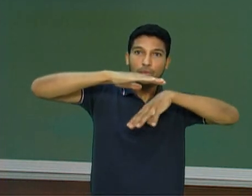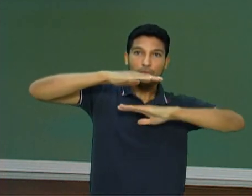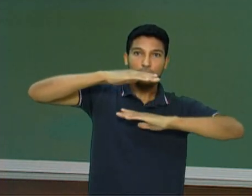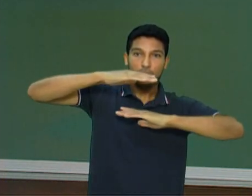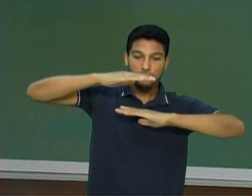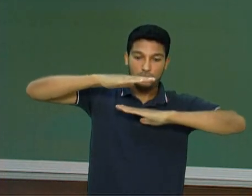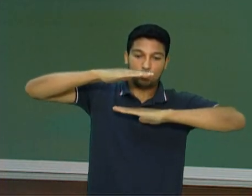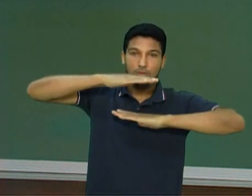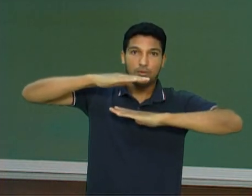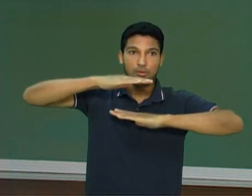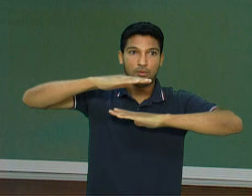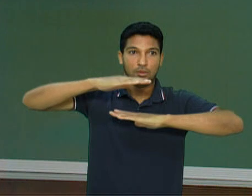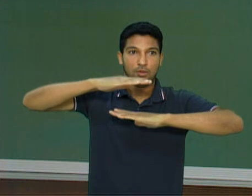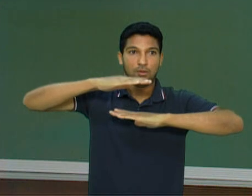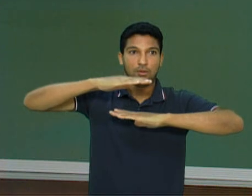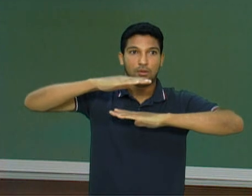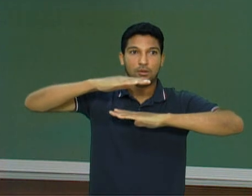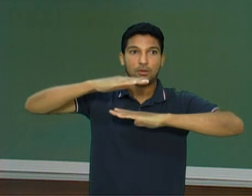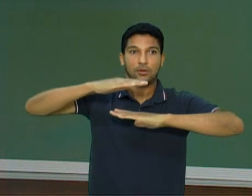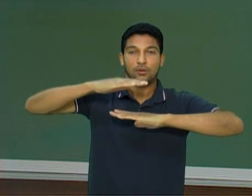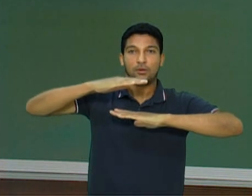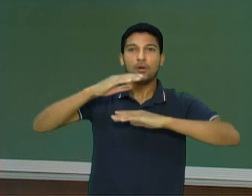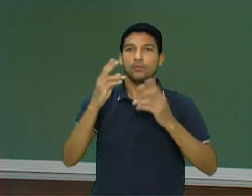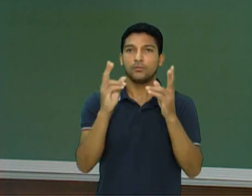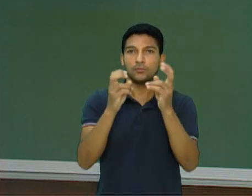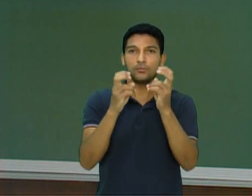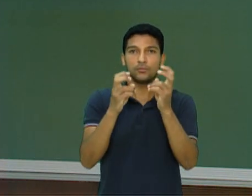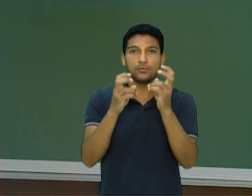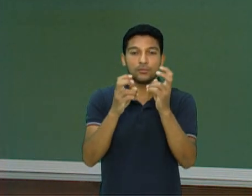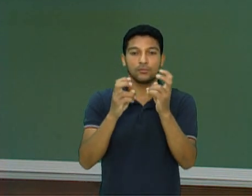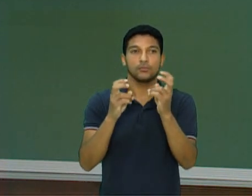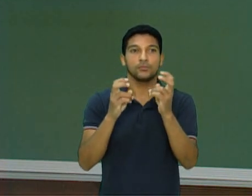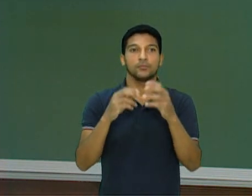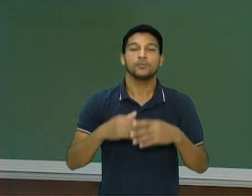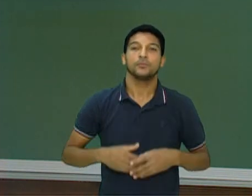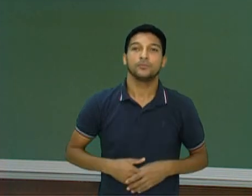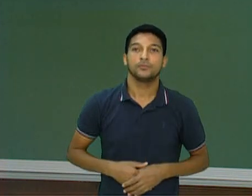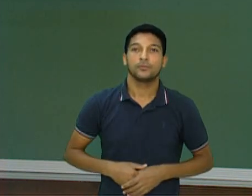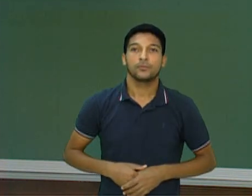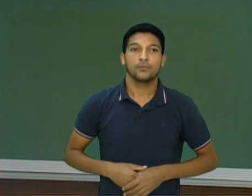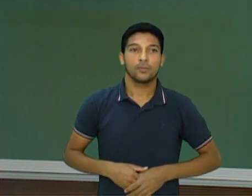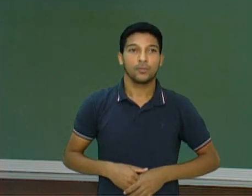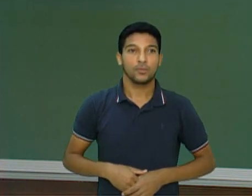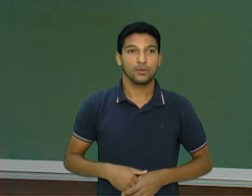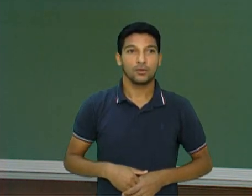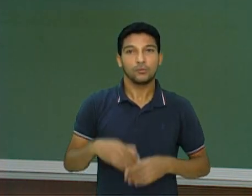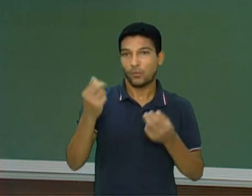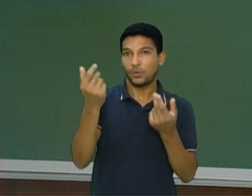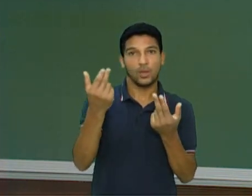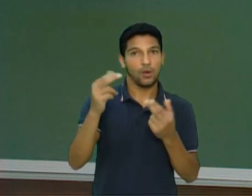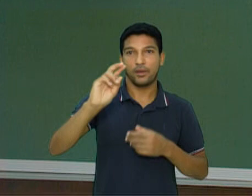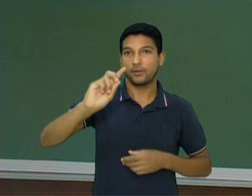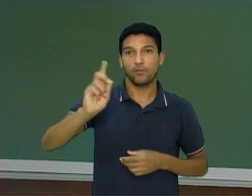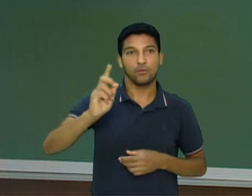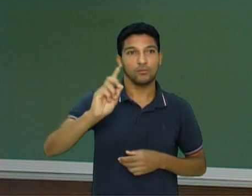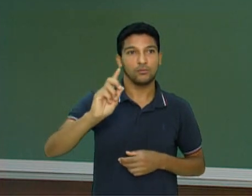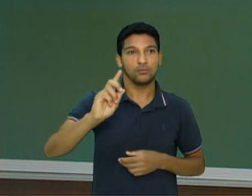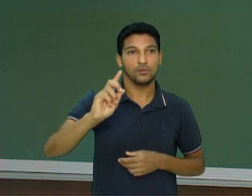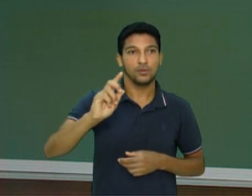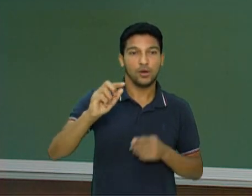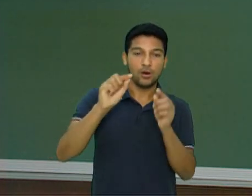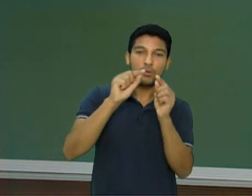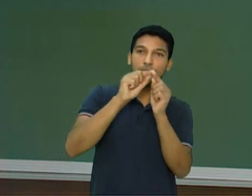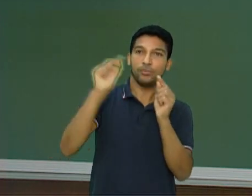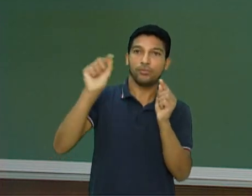sobre o plano, certo? Mas você pode já observar pela figura que, né, não são figuras idênticas, né? Esse